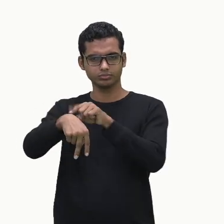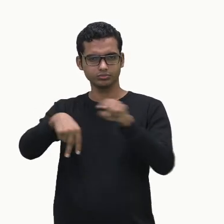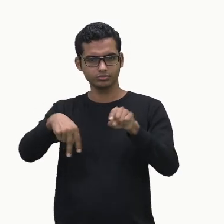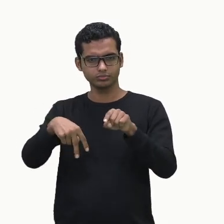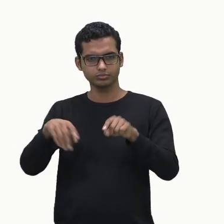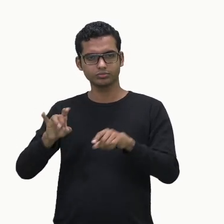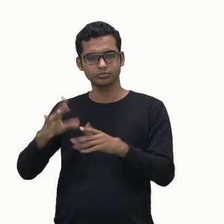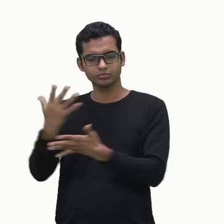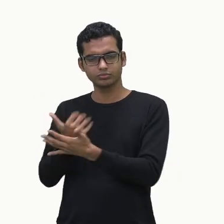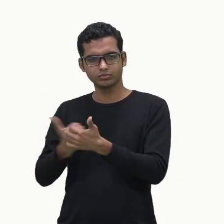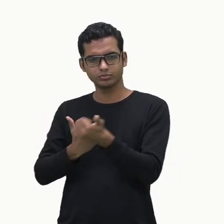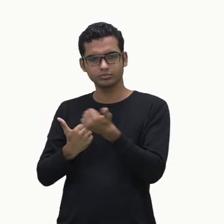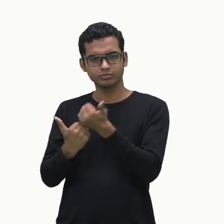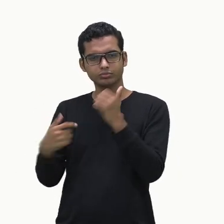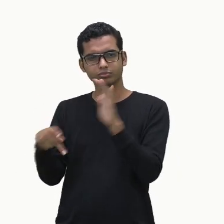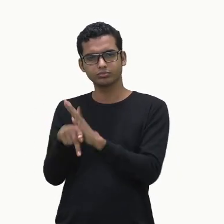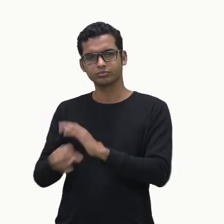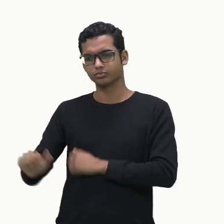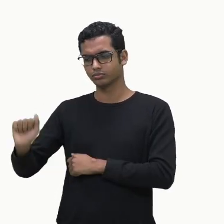lugar do A.